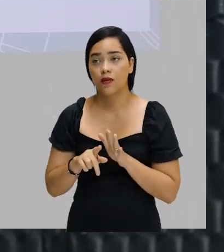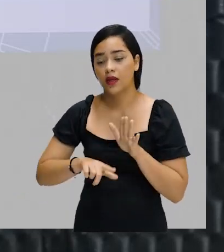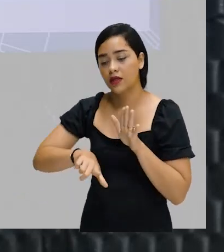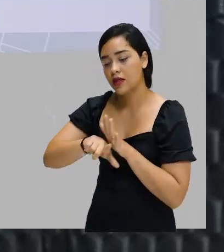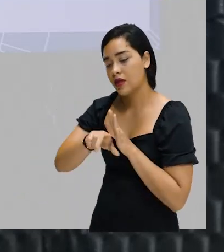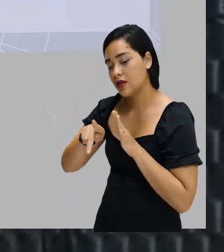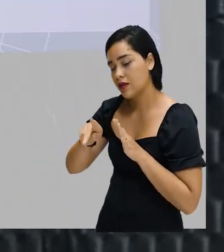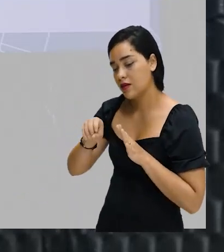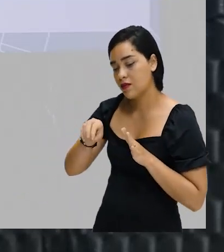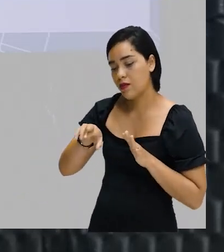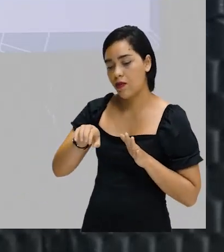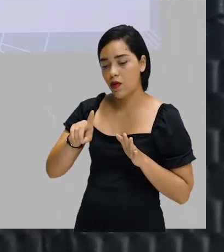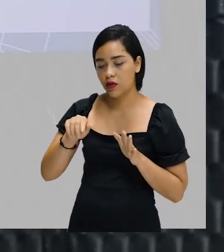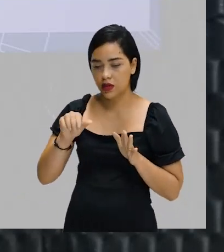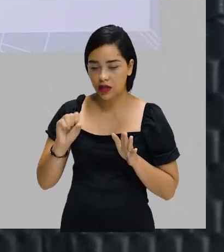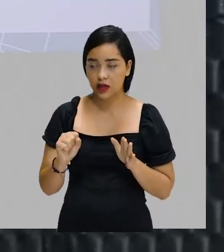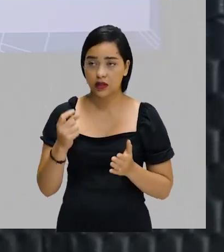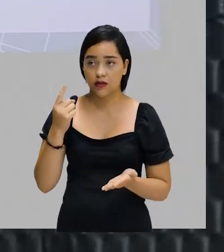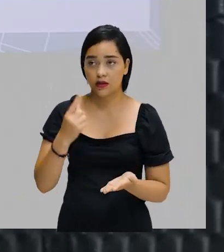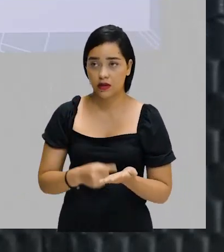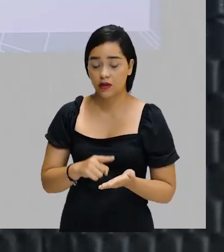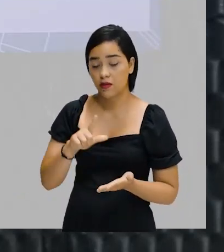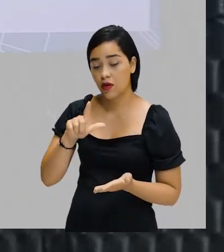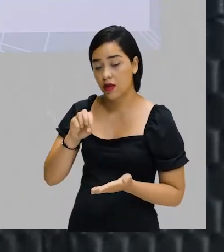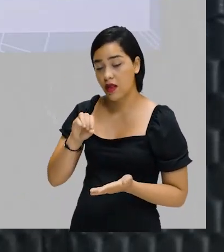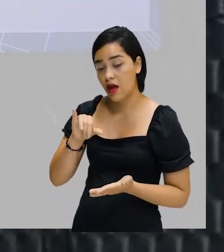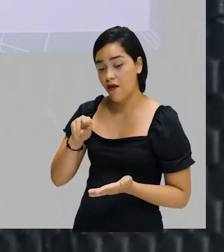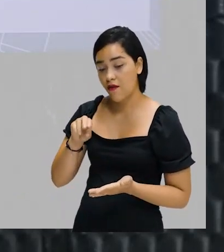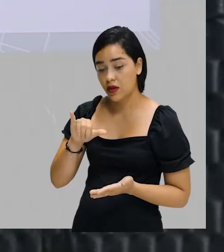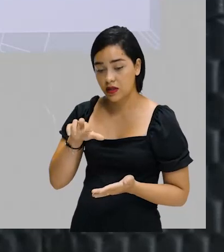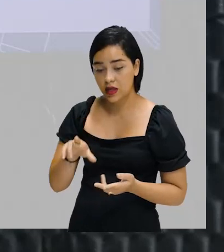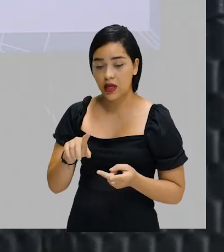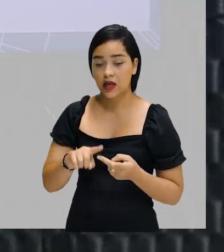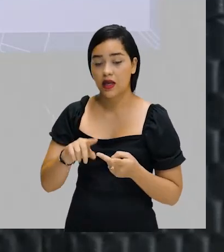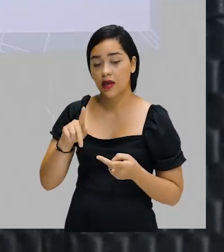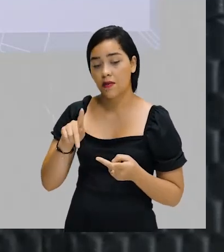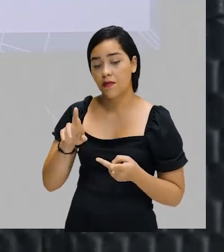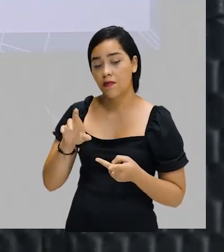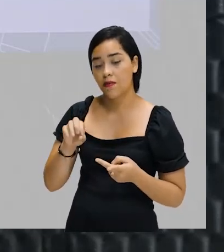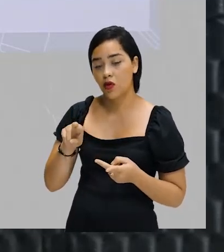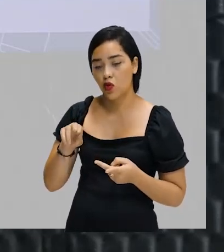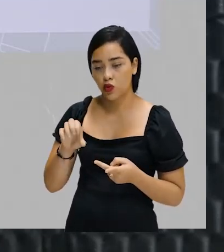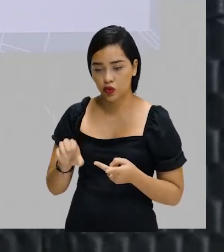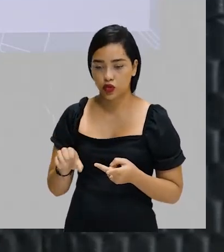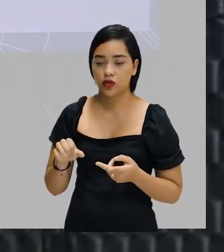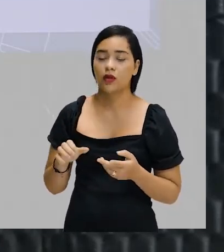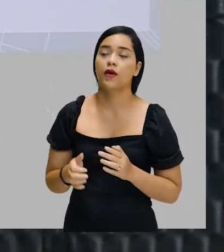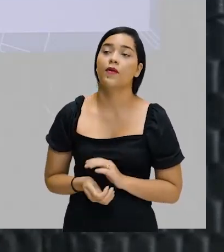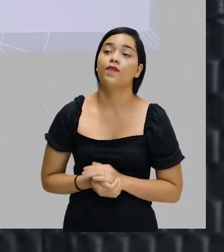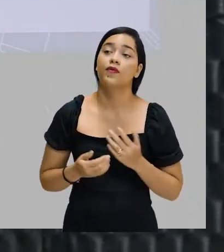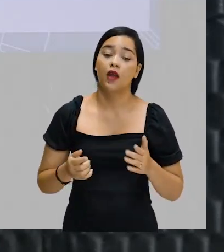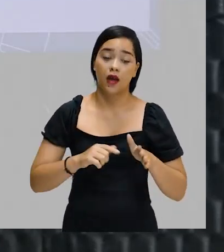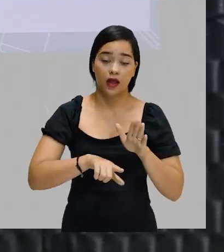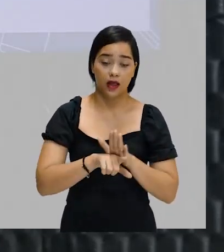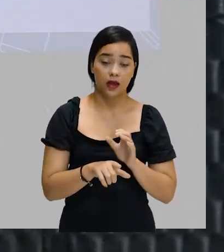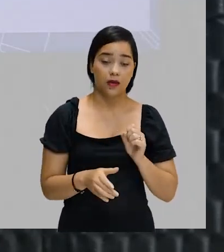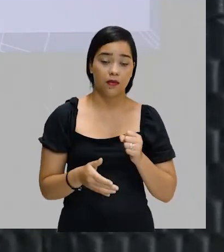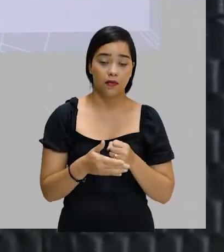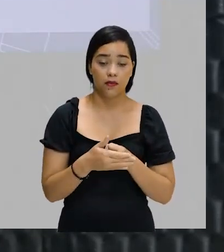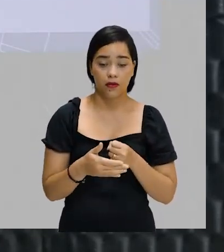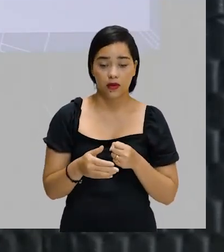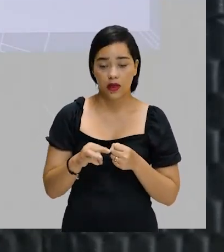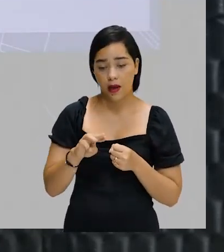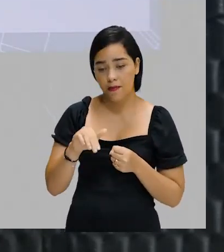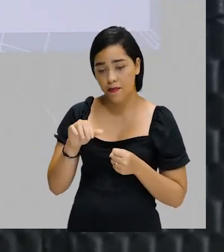leis ponderais, estabelecidas por Lavoisier e Proust. Então, a lei da conservação da